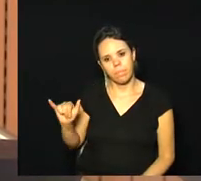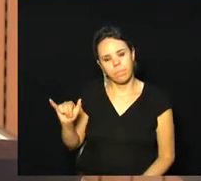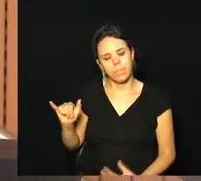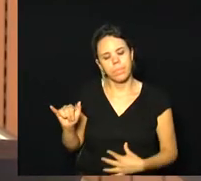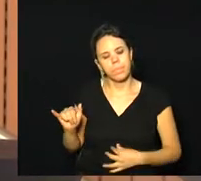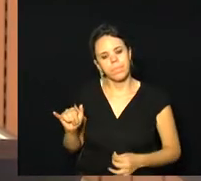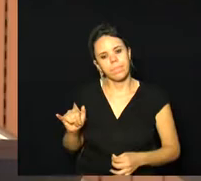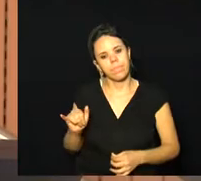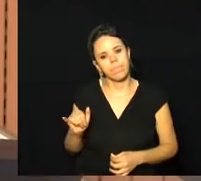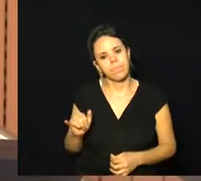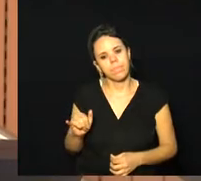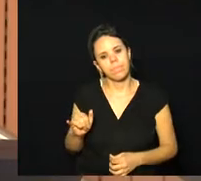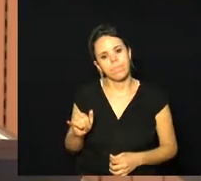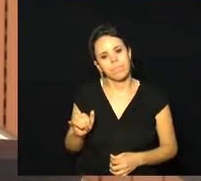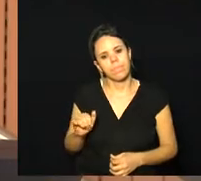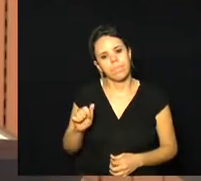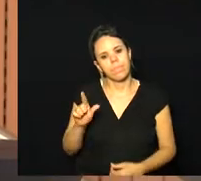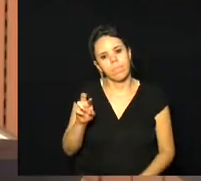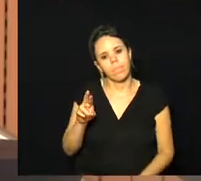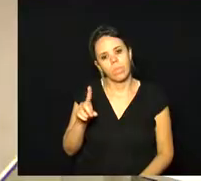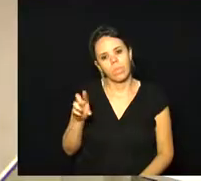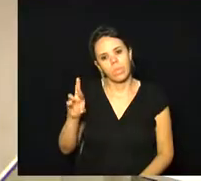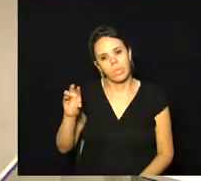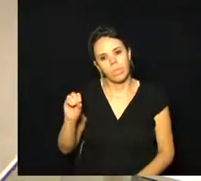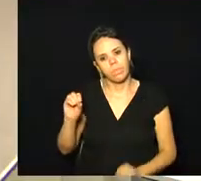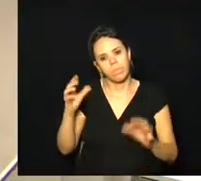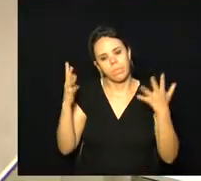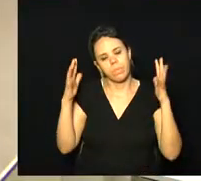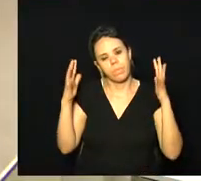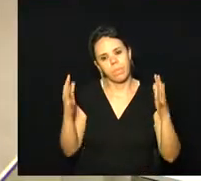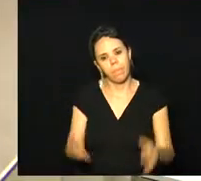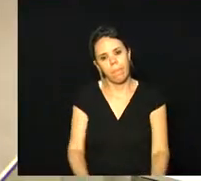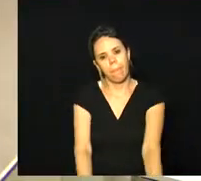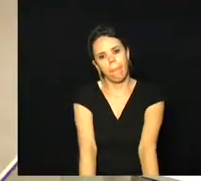Silva, Pierre Alejandro.